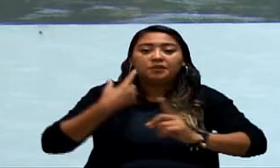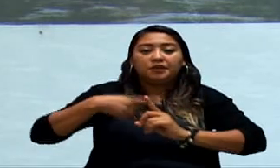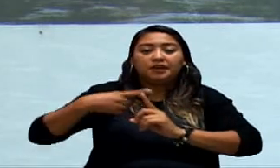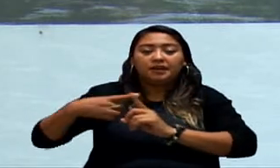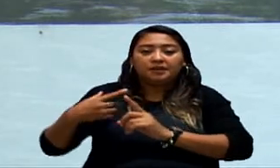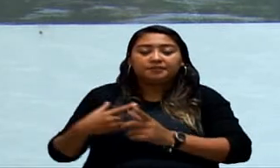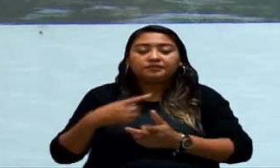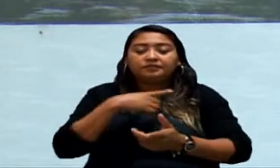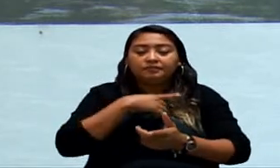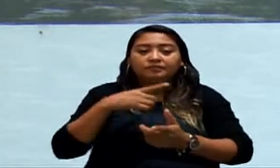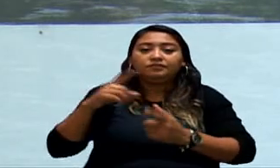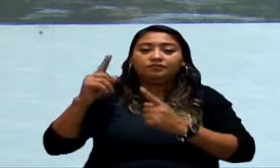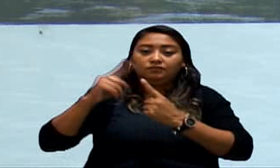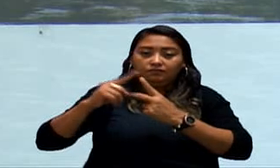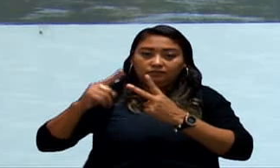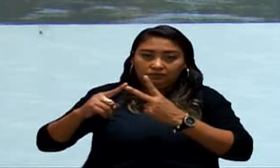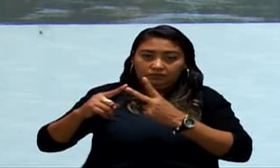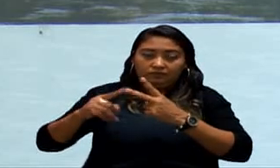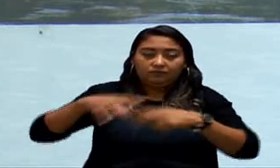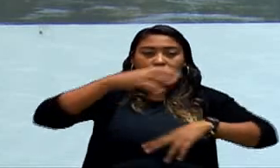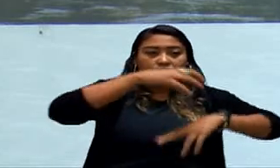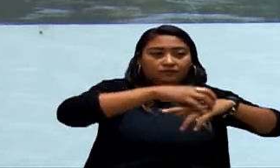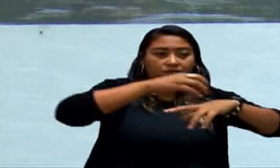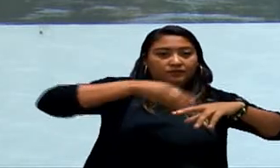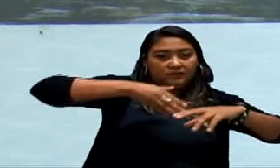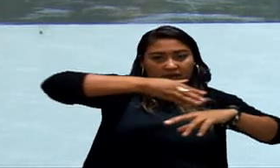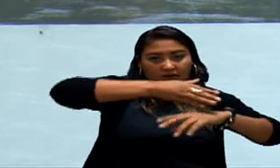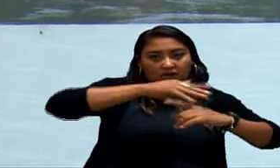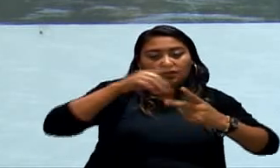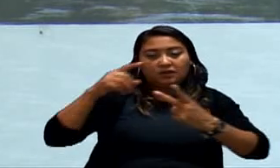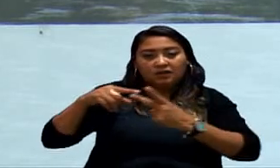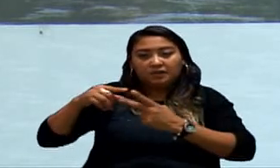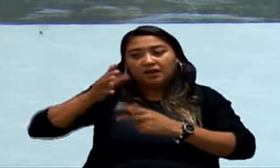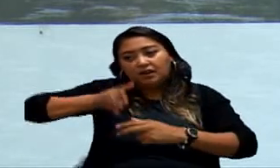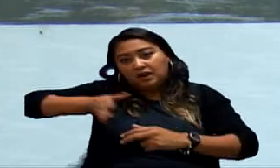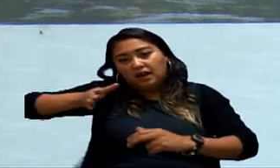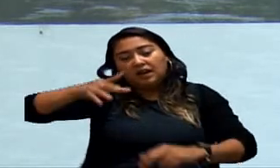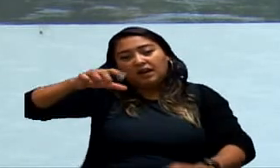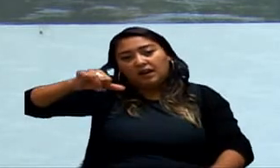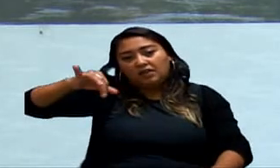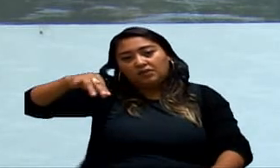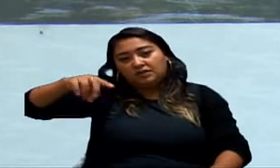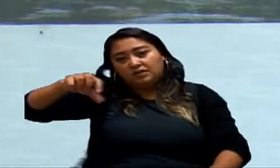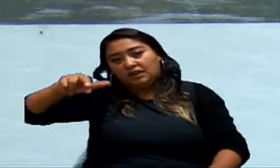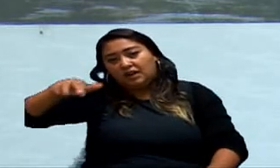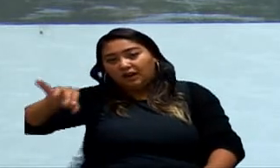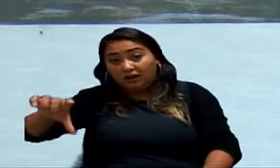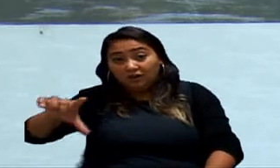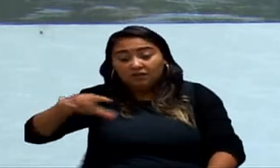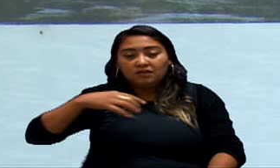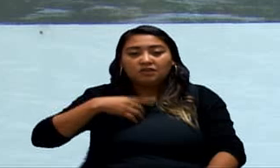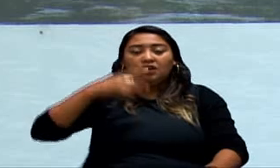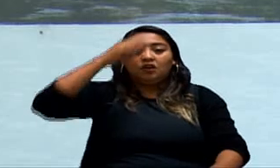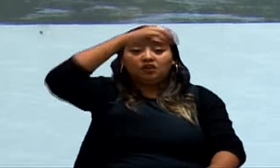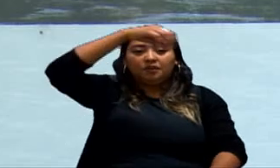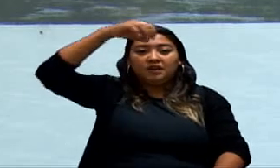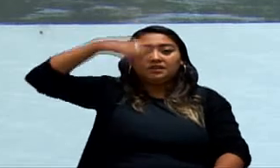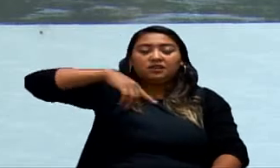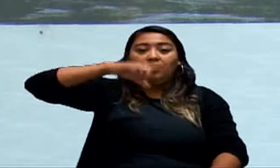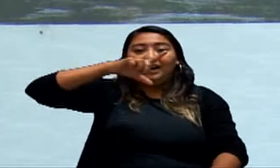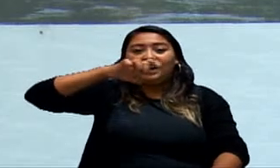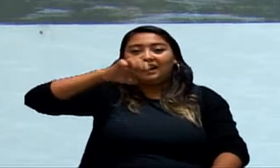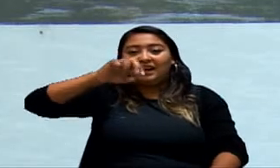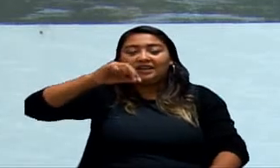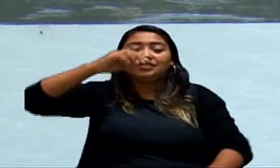tanto sentido centro quanto sentido zona industrial, ele com a iluminação a LED,